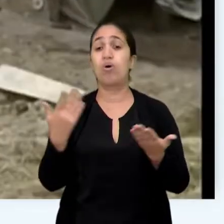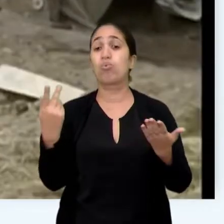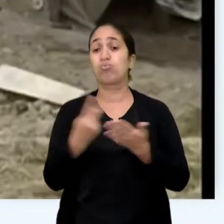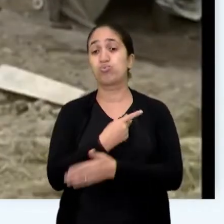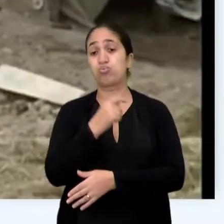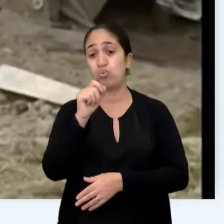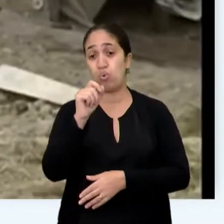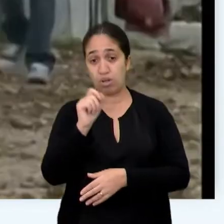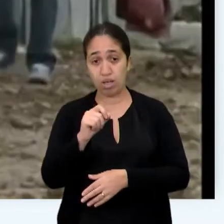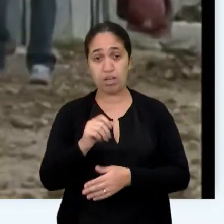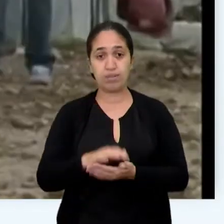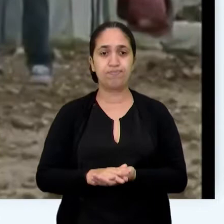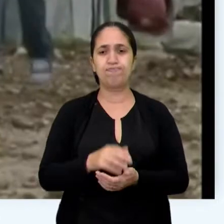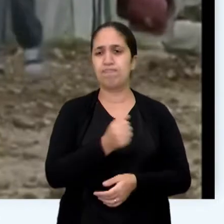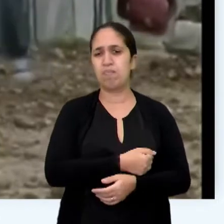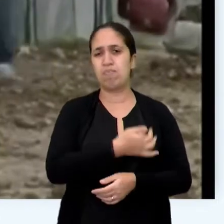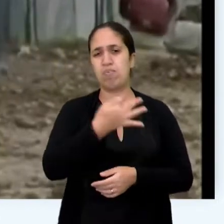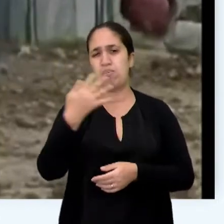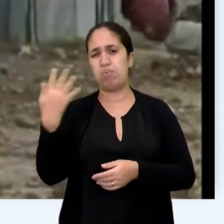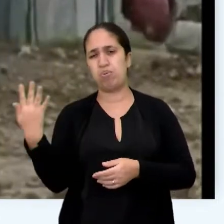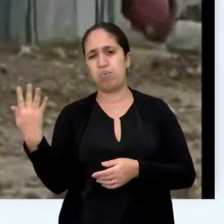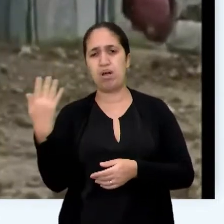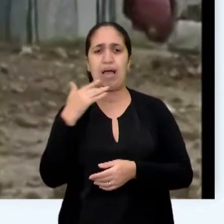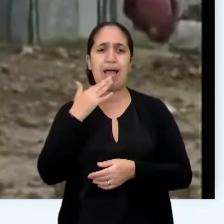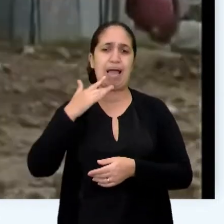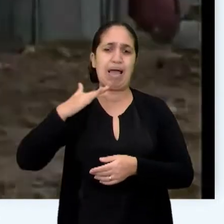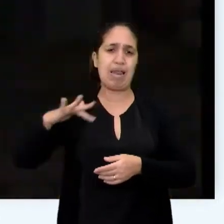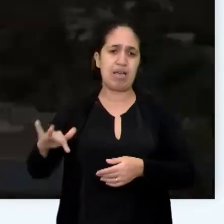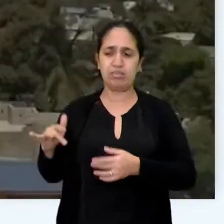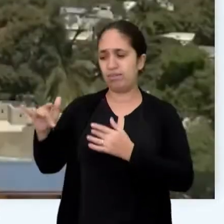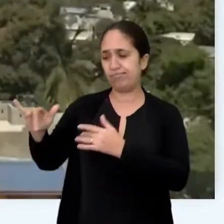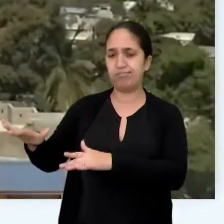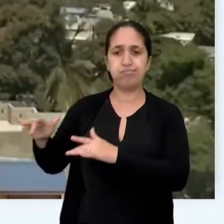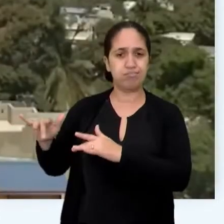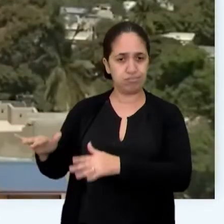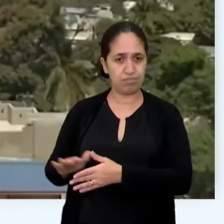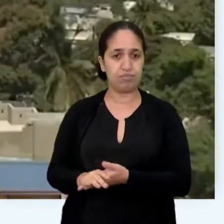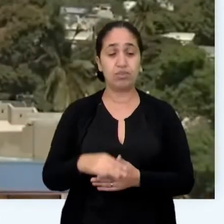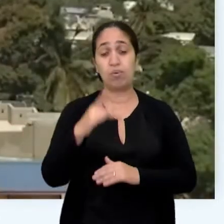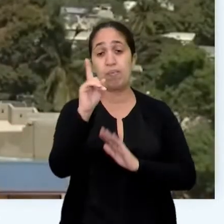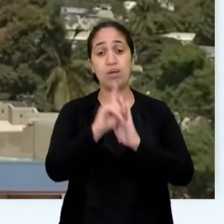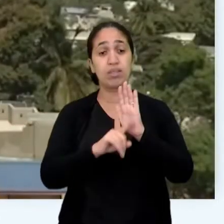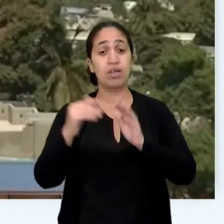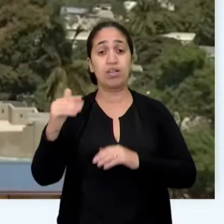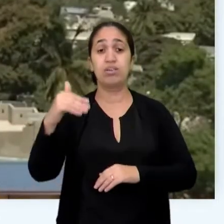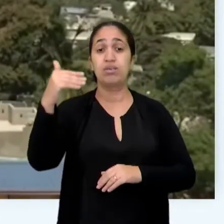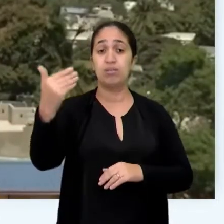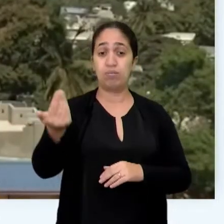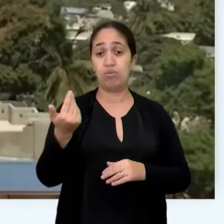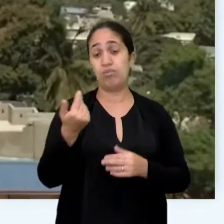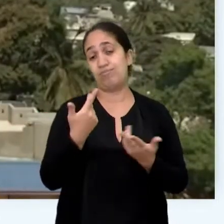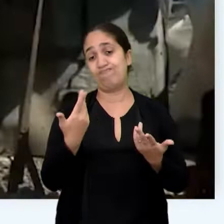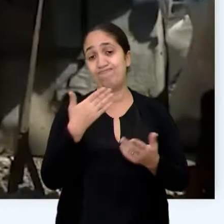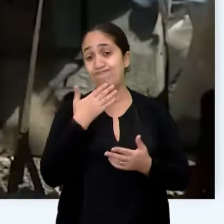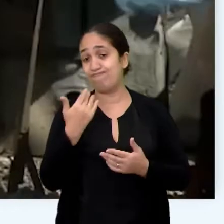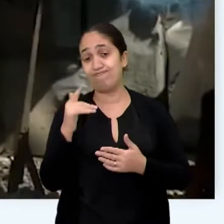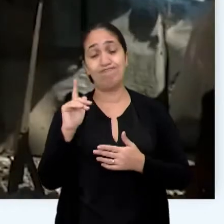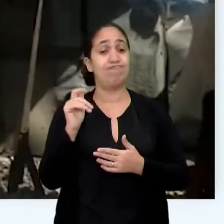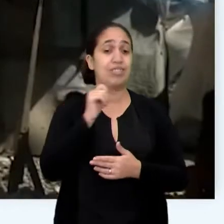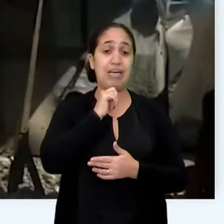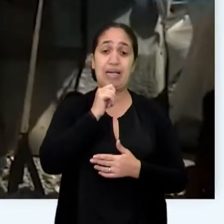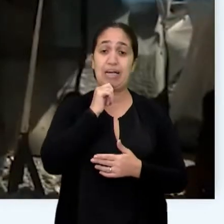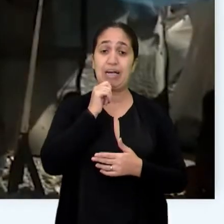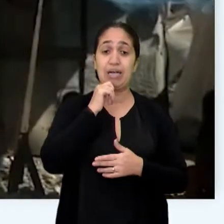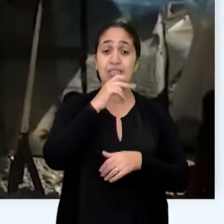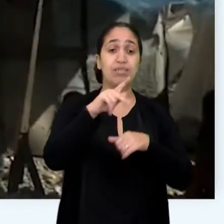foram centenas de crianças abandonadas pelos pais. Uma década depois, a situação não é muito melhor. O país